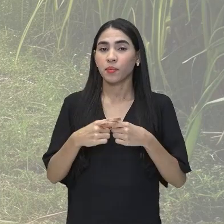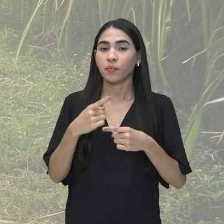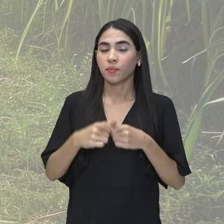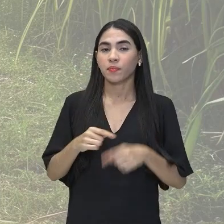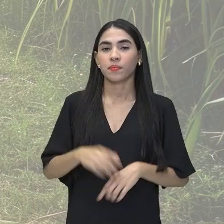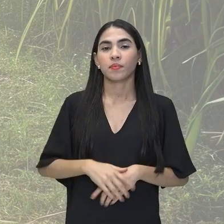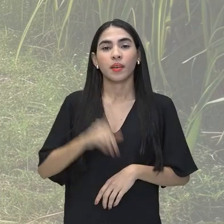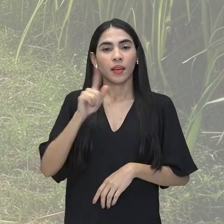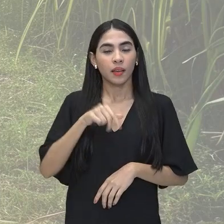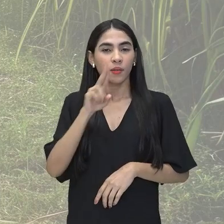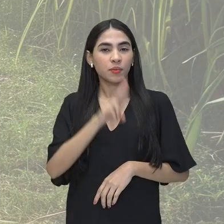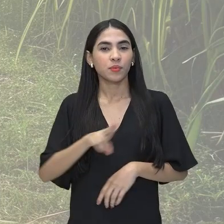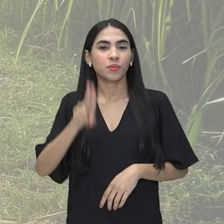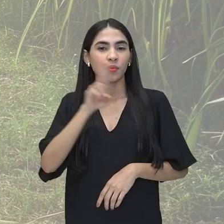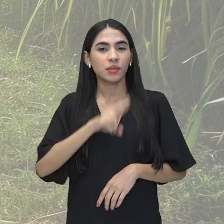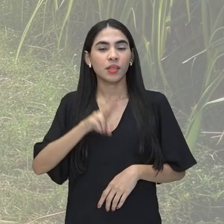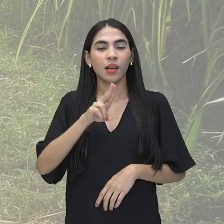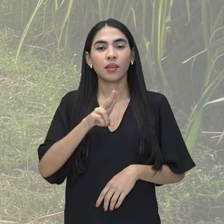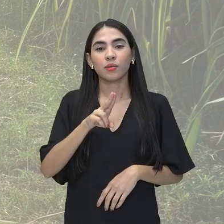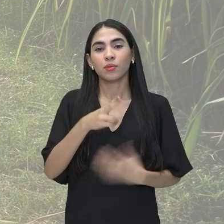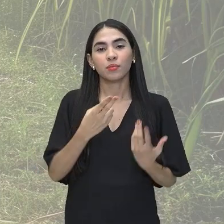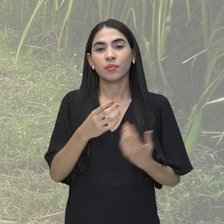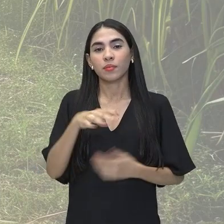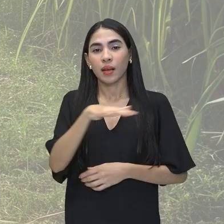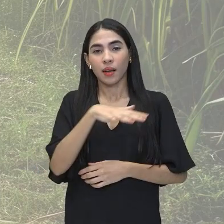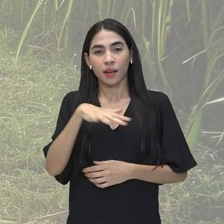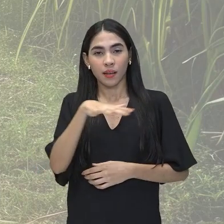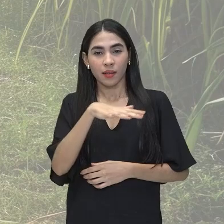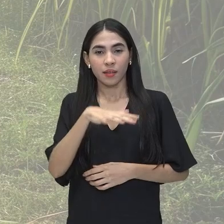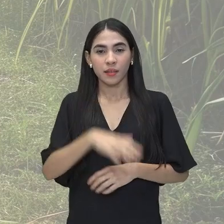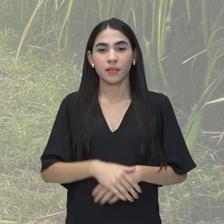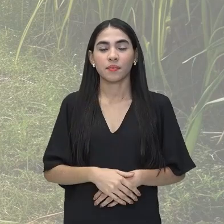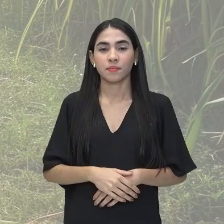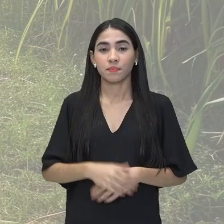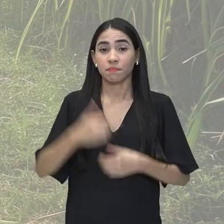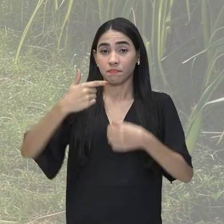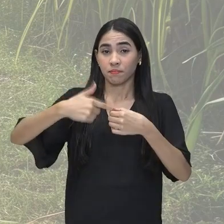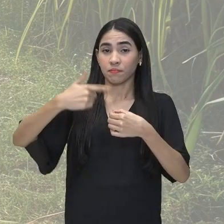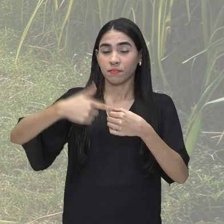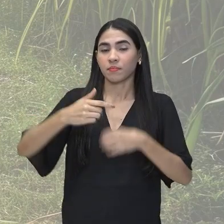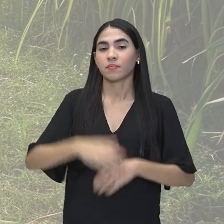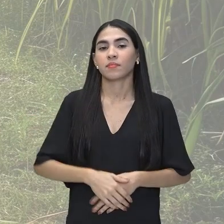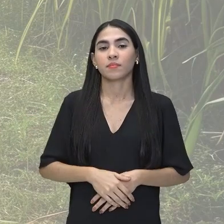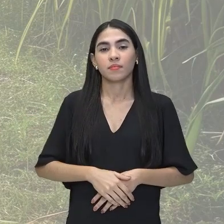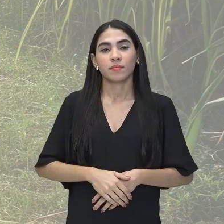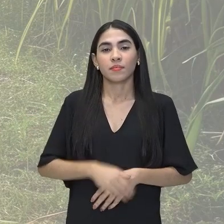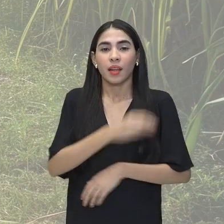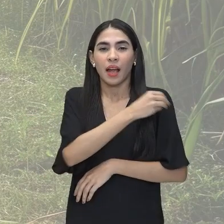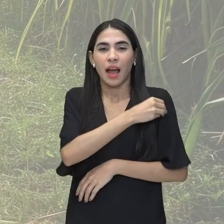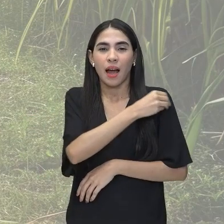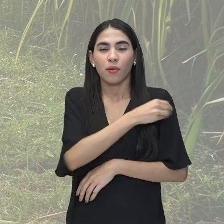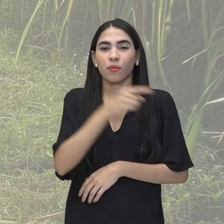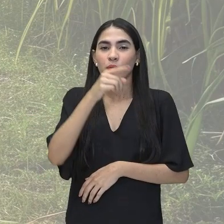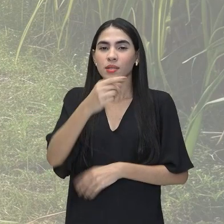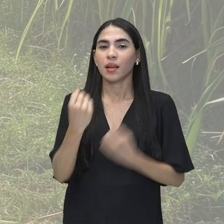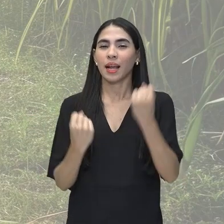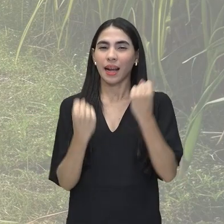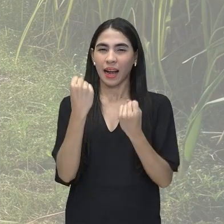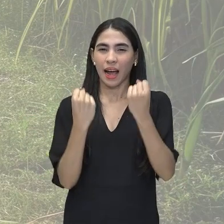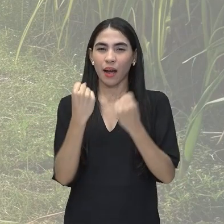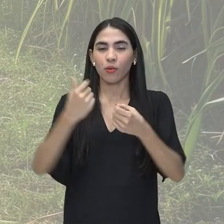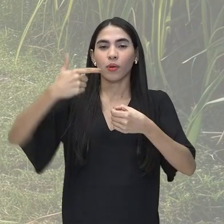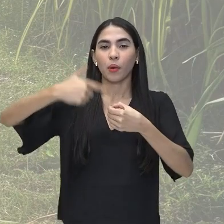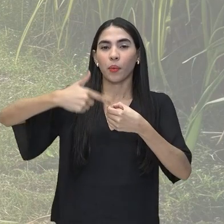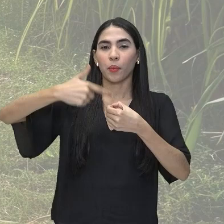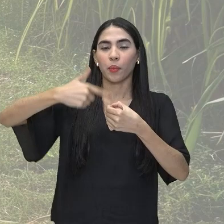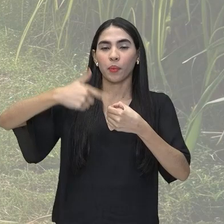é muito utilizado no setor de combustíveis. É aquele álcool que a gente abastece os